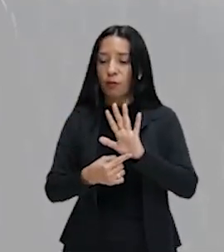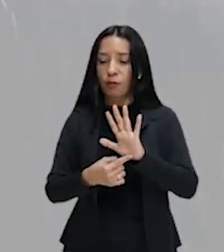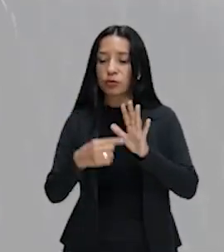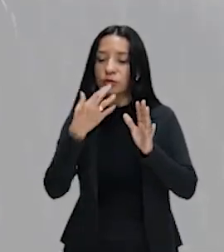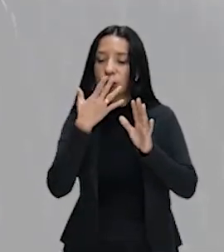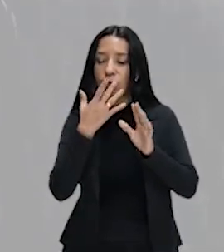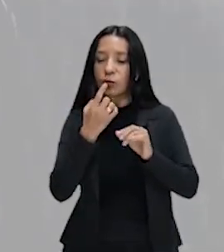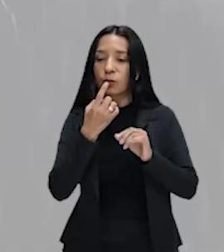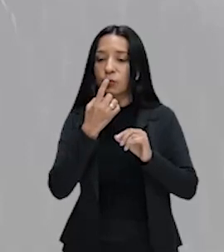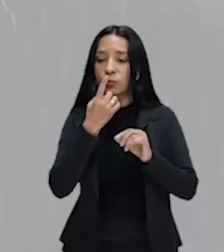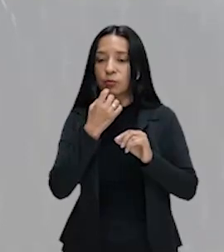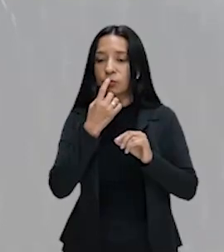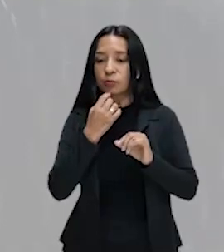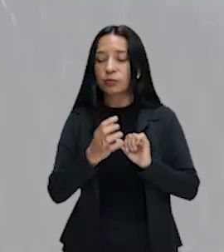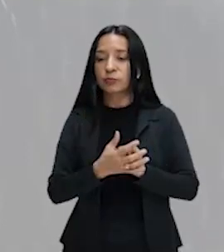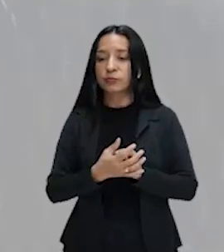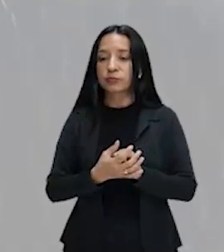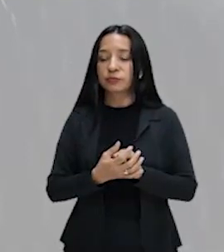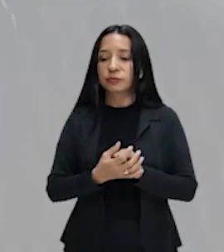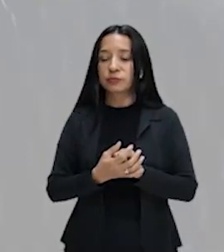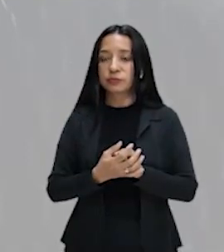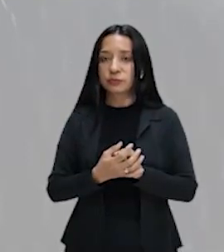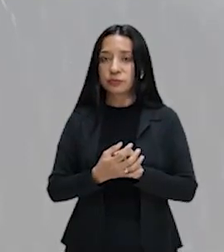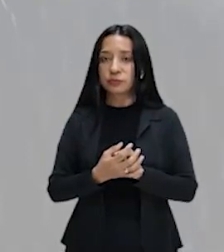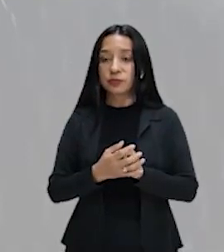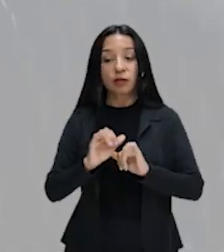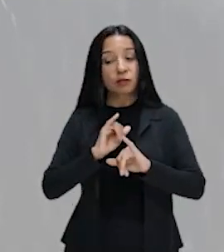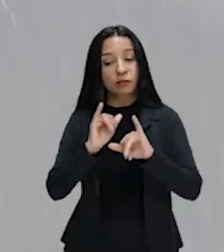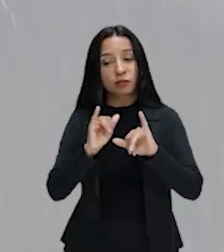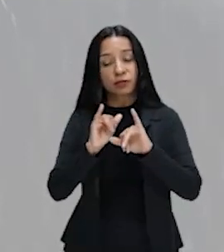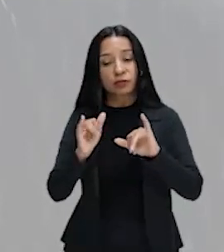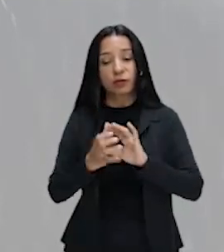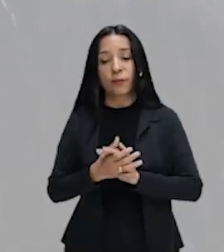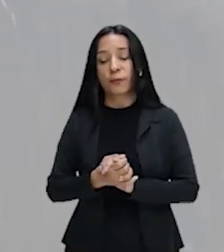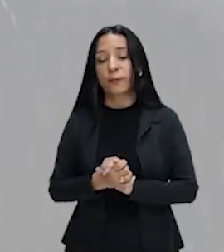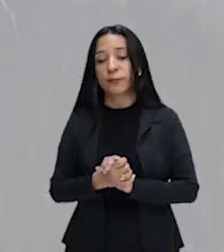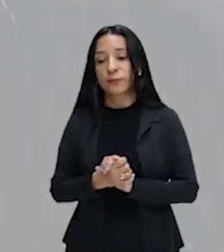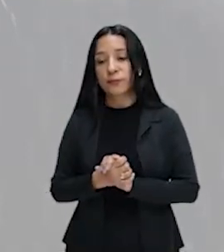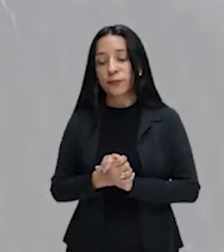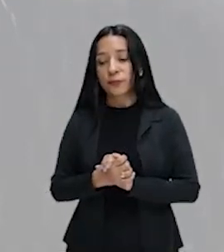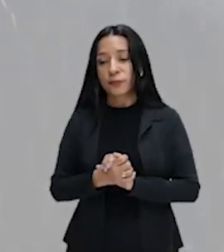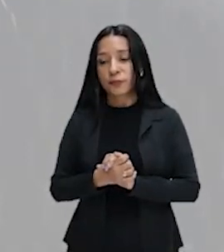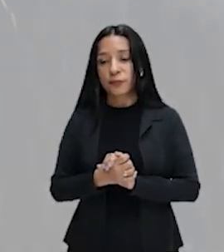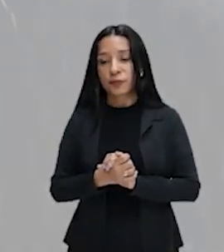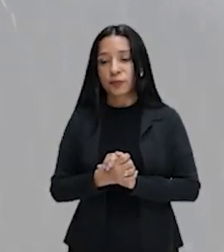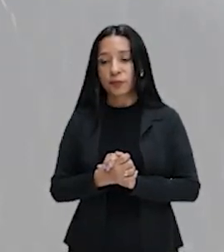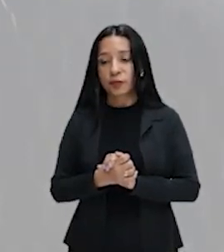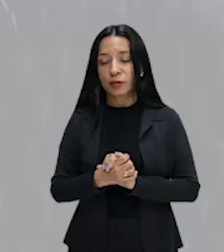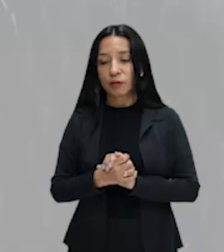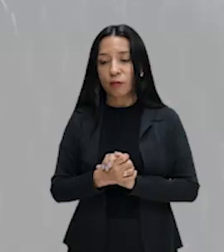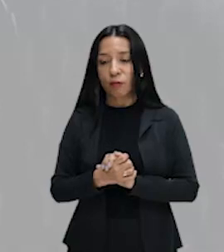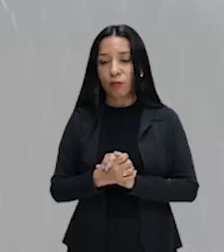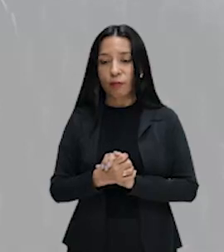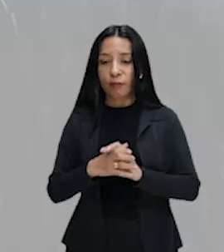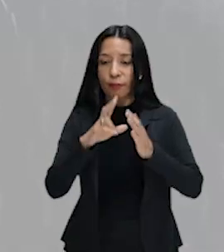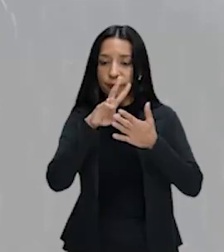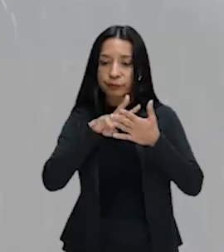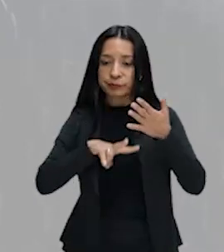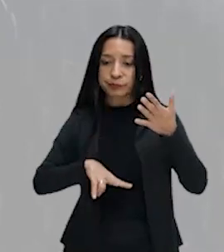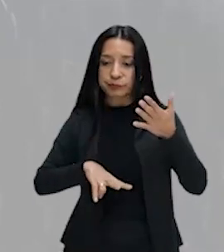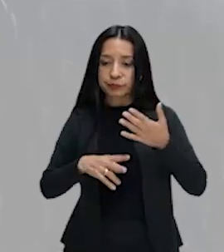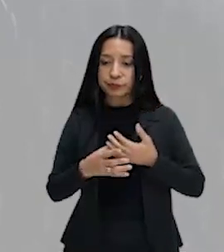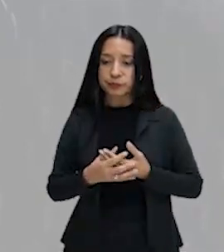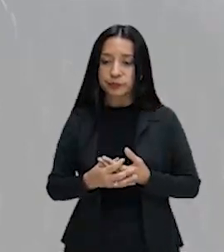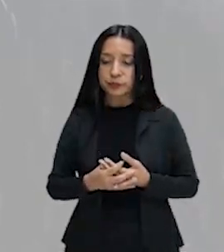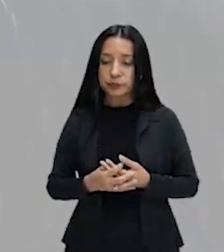cor vermelha. Olha a informação que ele está dando. E o seu alelo recessivo determina a cor amarela.